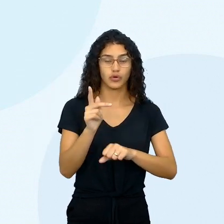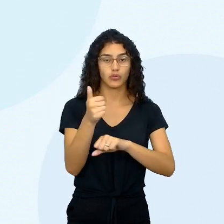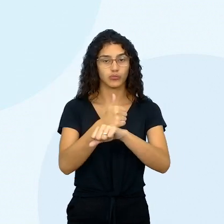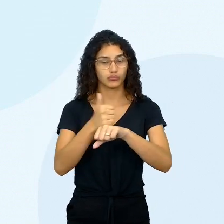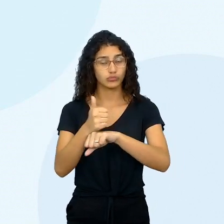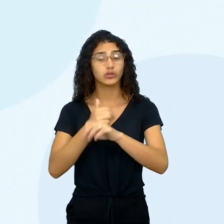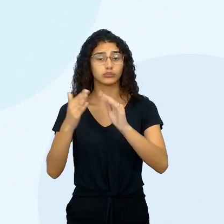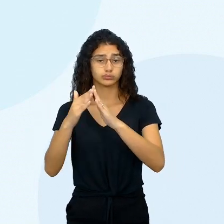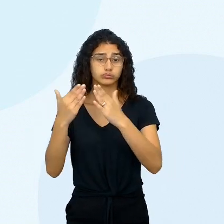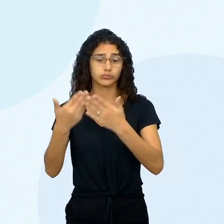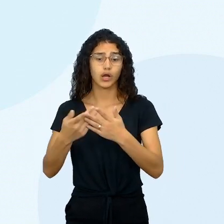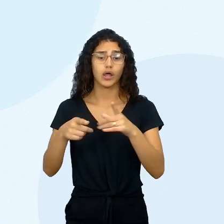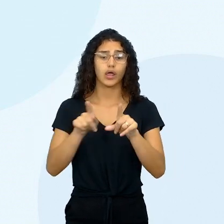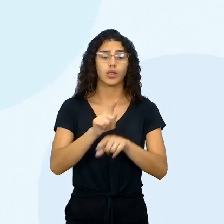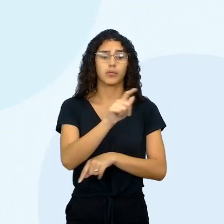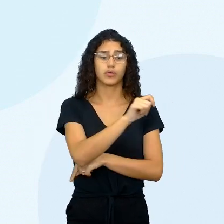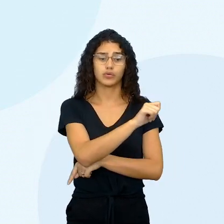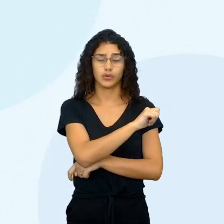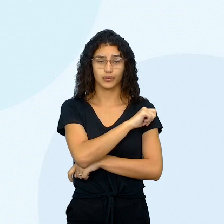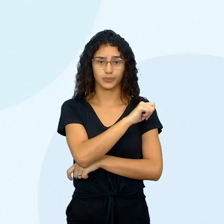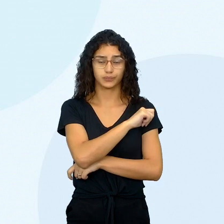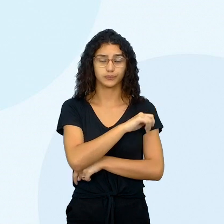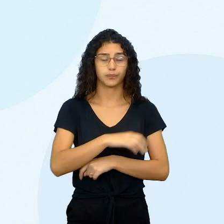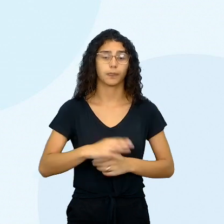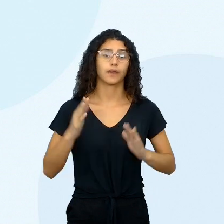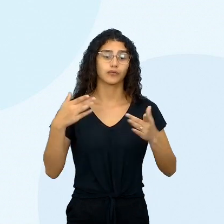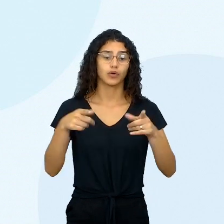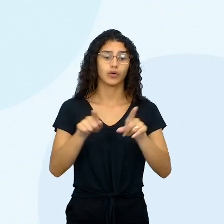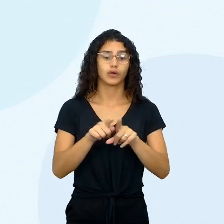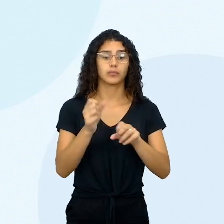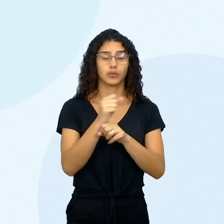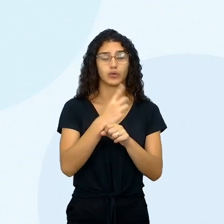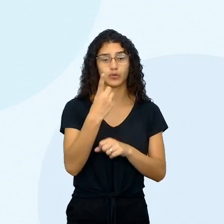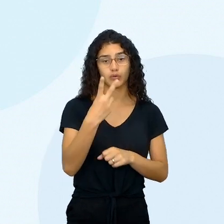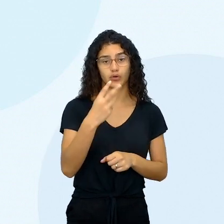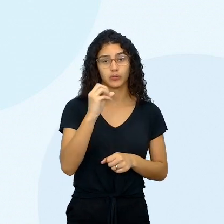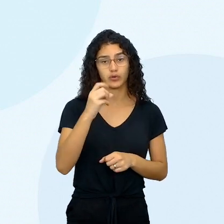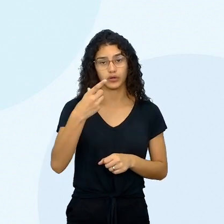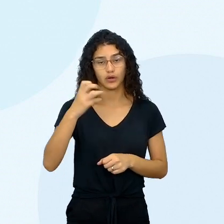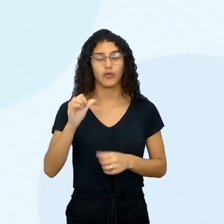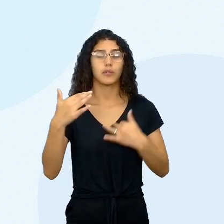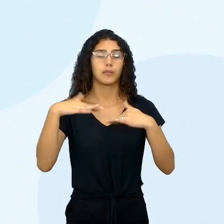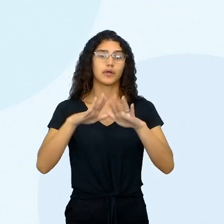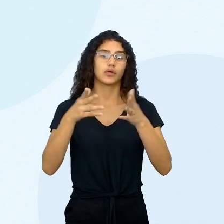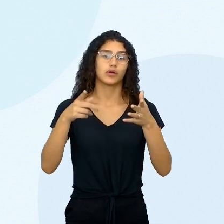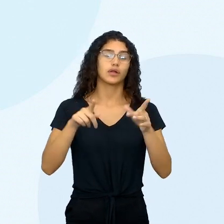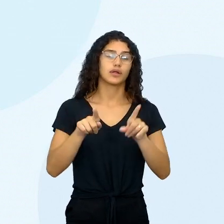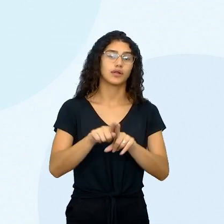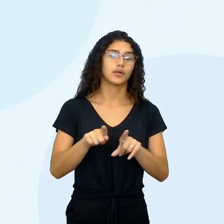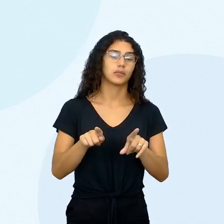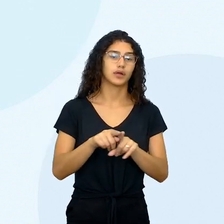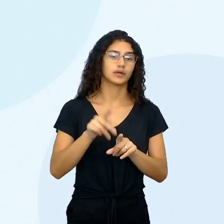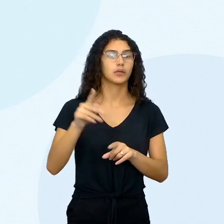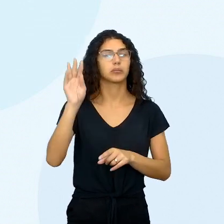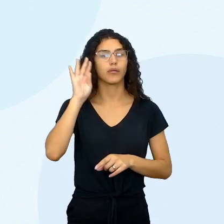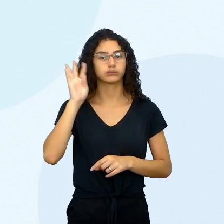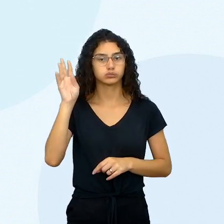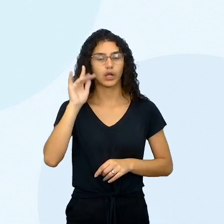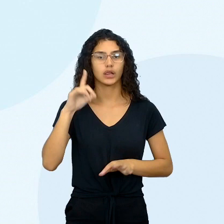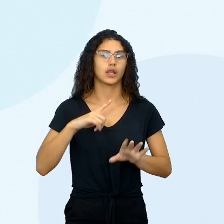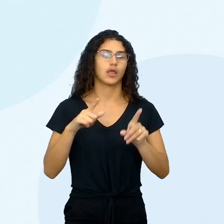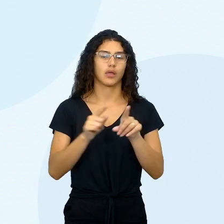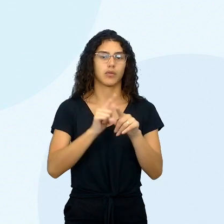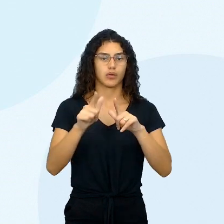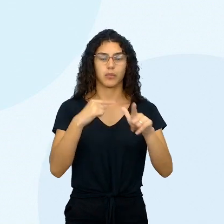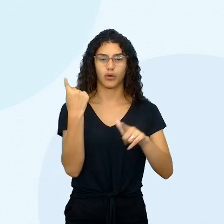funcionários e também os estudantes, principalmente em 2019, mas agora a gente sempre tenta fazer esse reflexo do